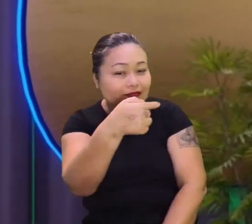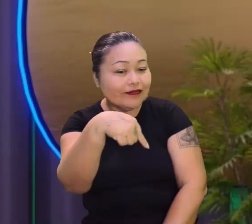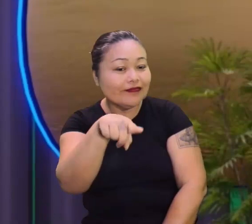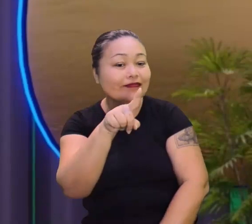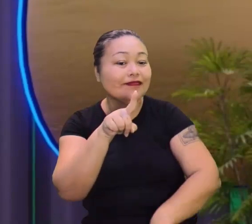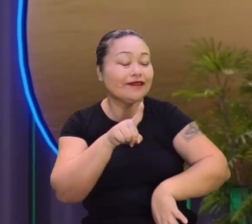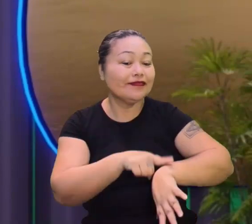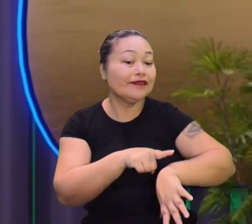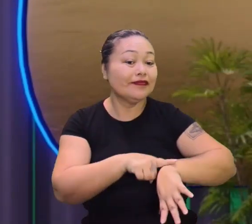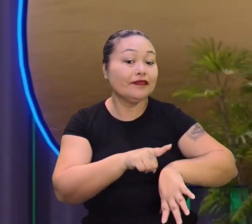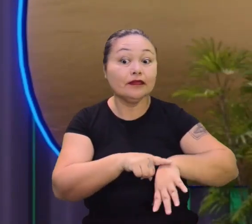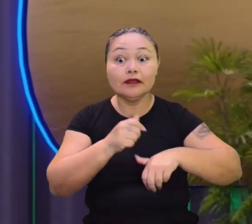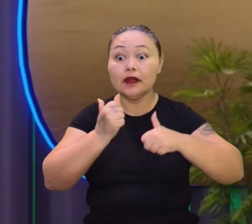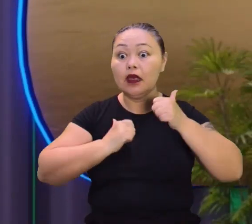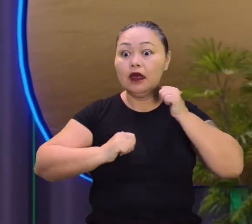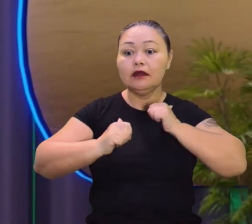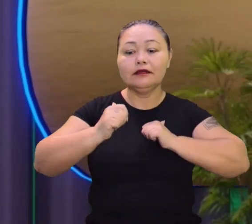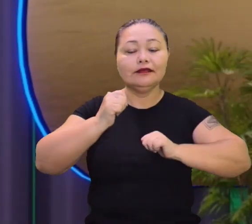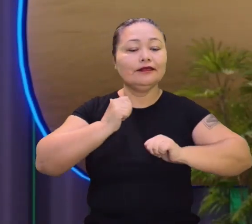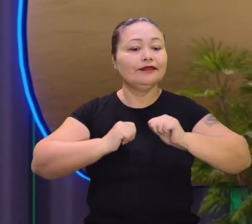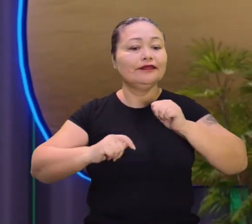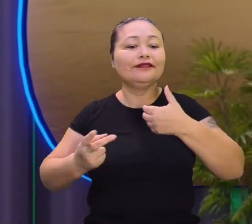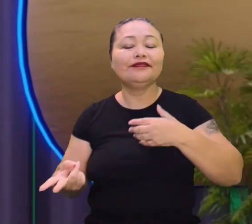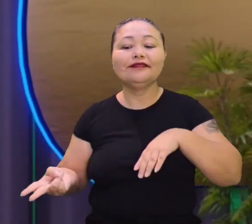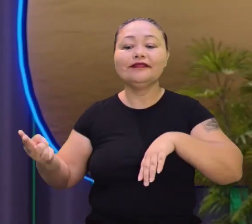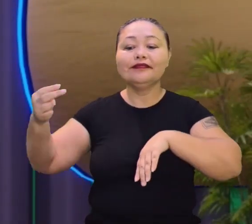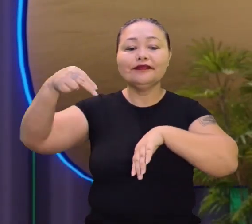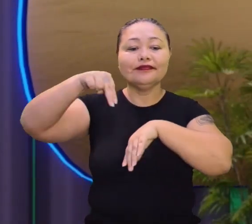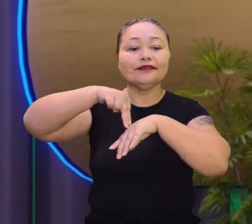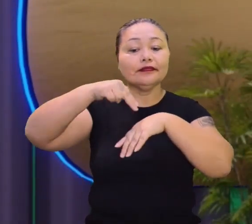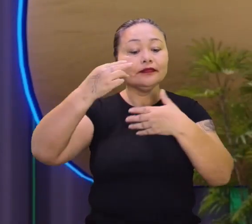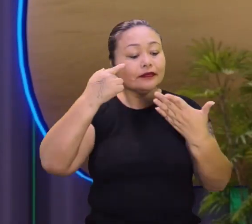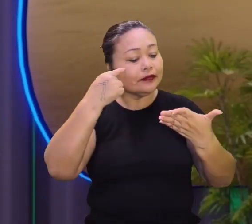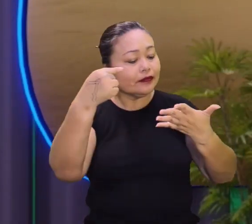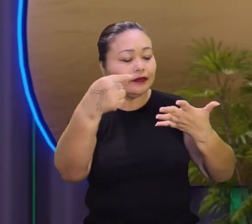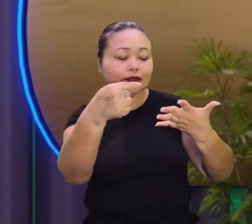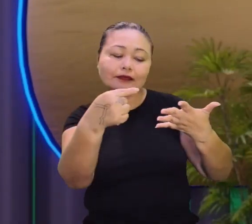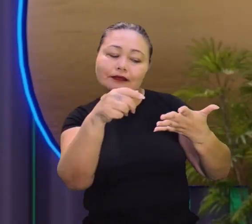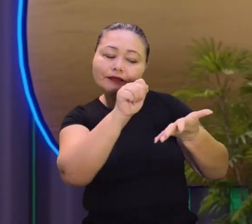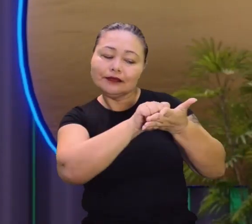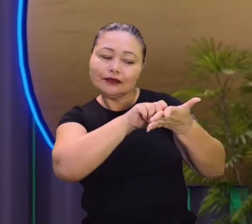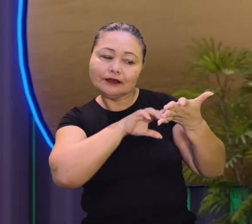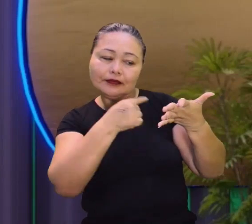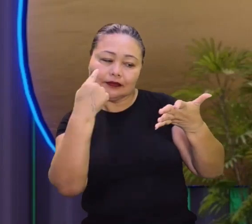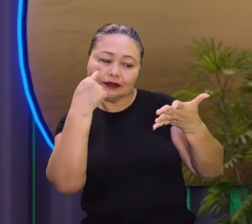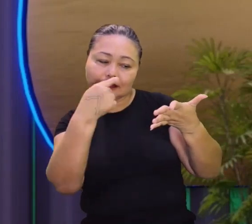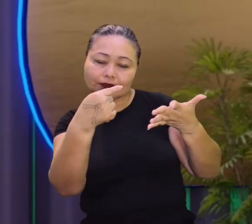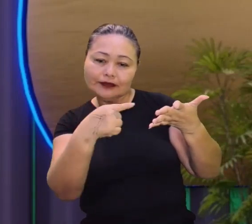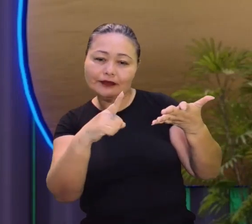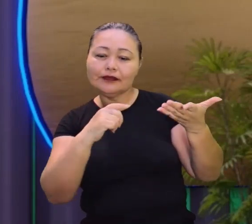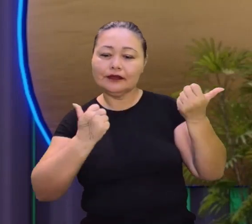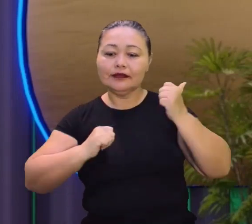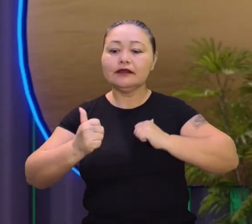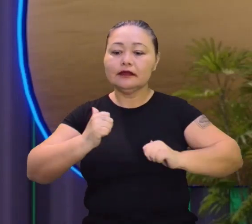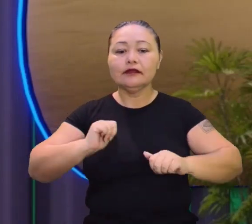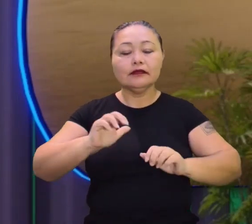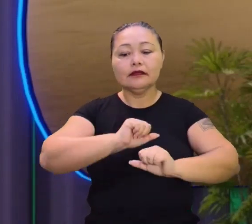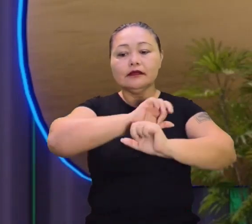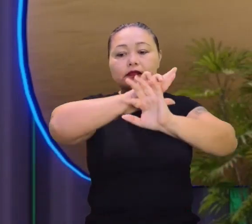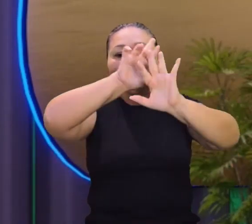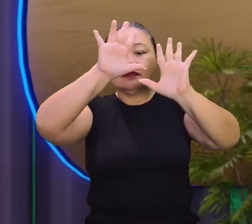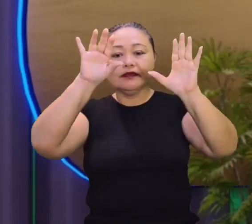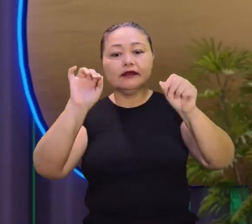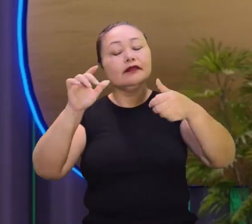esse momento eu fico ansioso para voltar e conferir o resultado das atividades, Sr. Jorge. Mas tu fica ansioso mesmo? Claro,